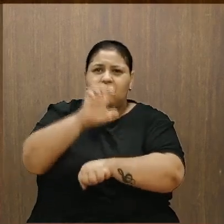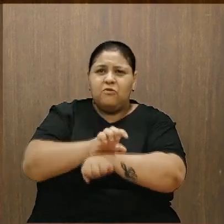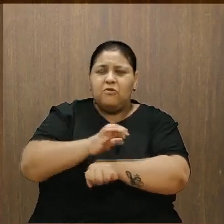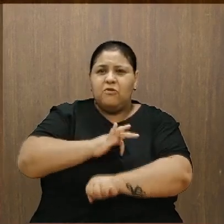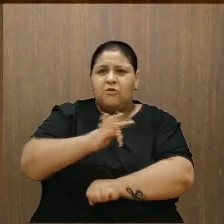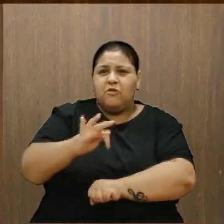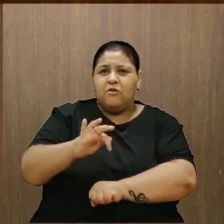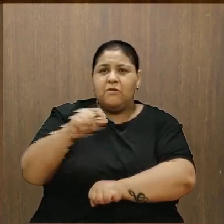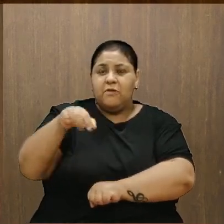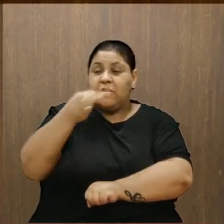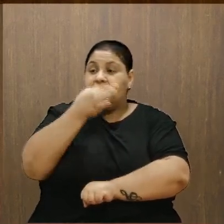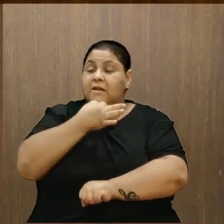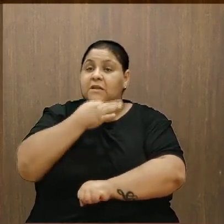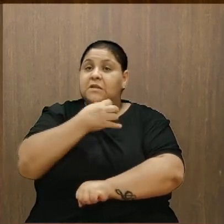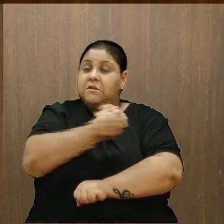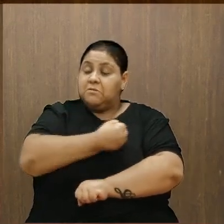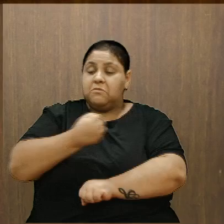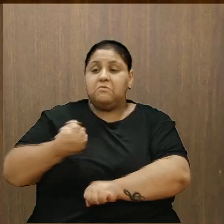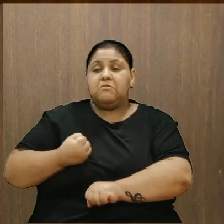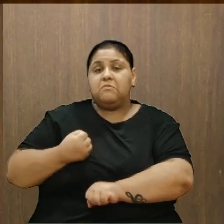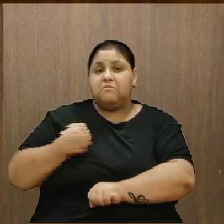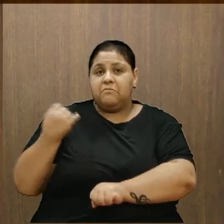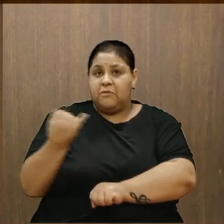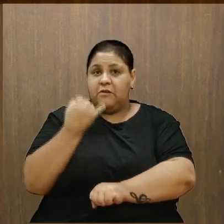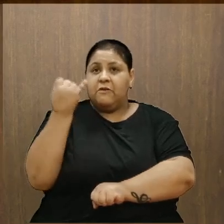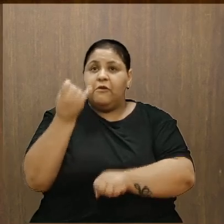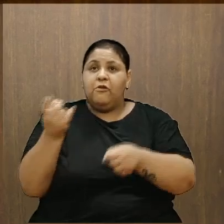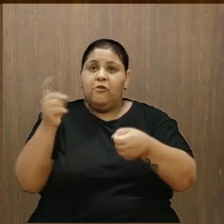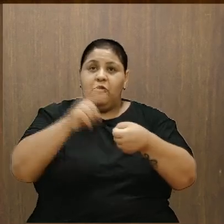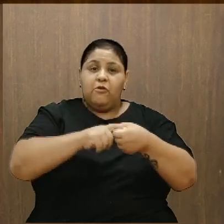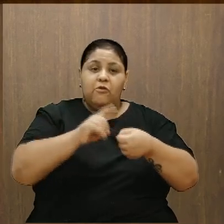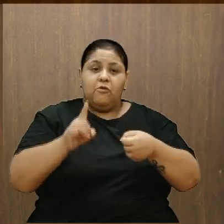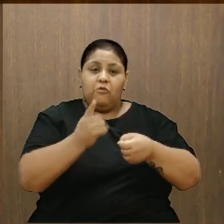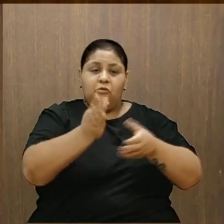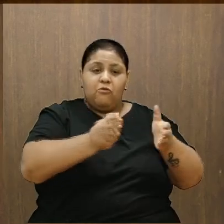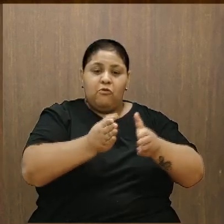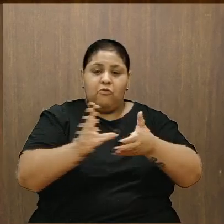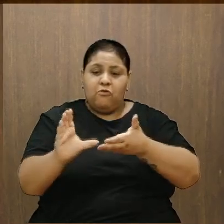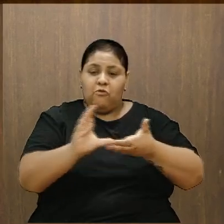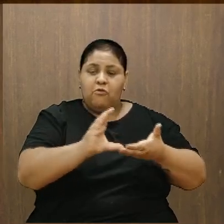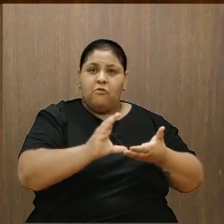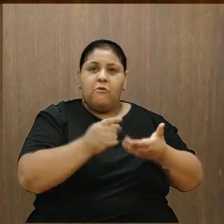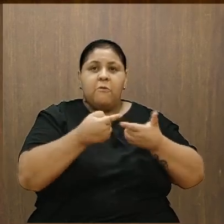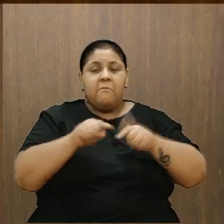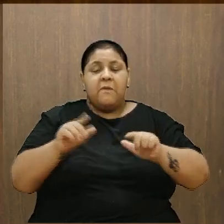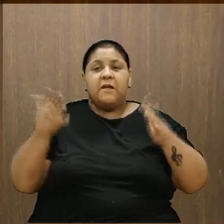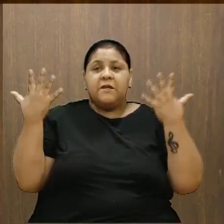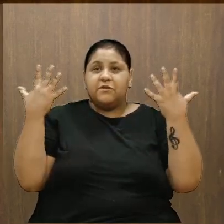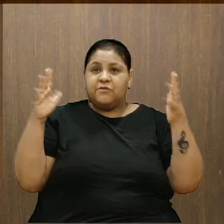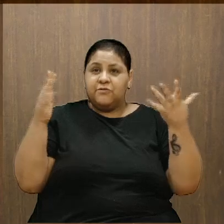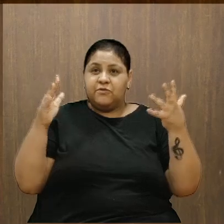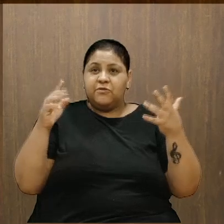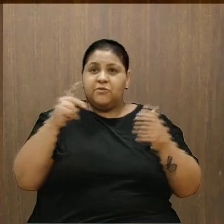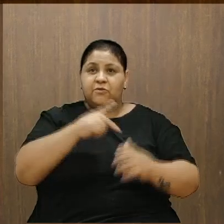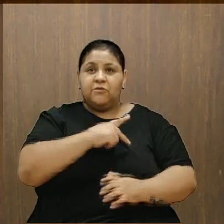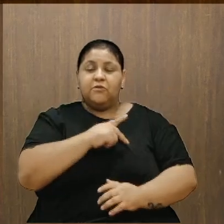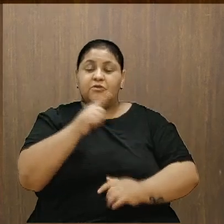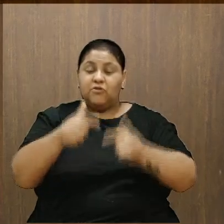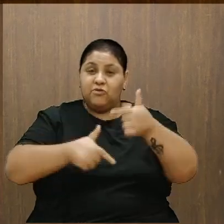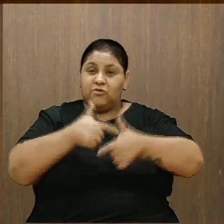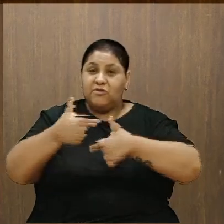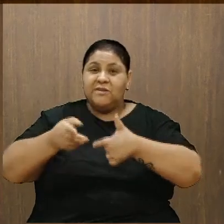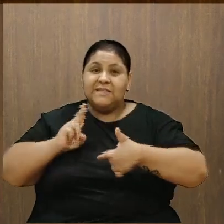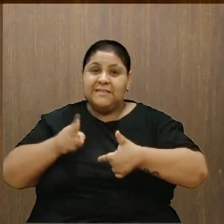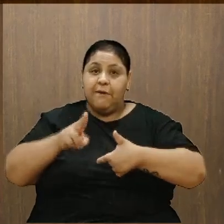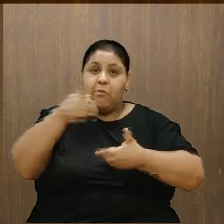números relativamente interessantes. O Brasil se retomou no último período com investimento público, mas eu queria lhe parabenizar porque o senhor, no exercício das suas funções, sempre teve